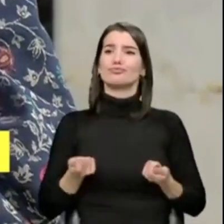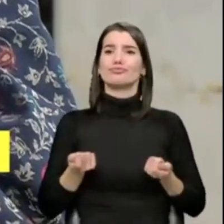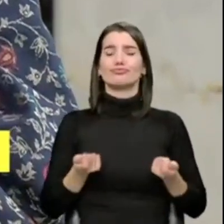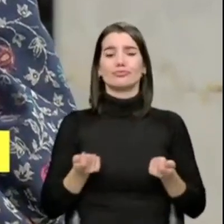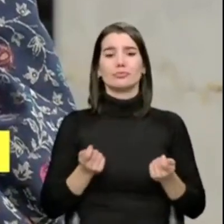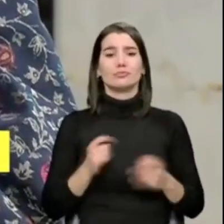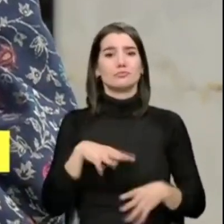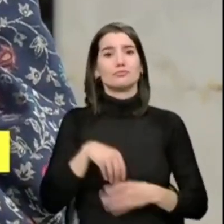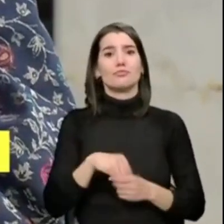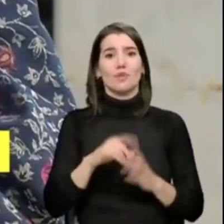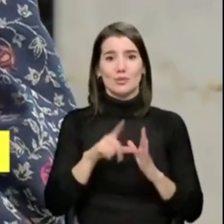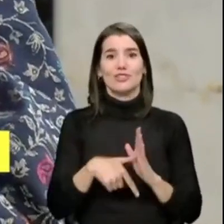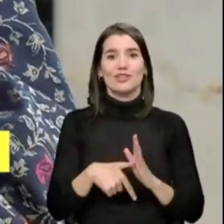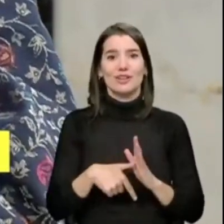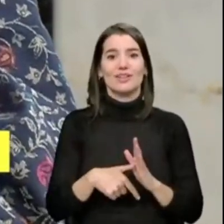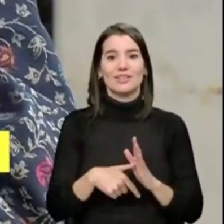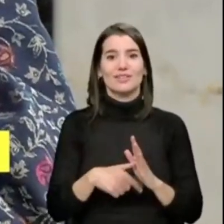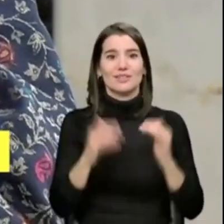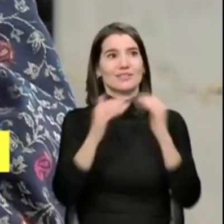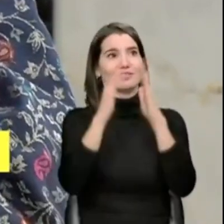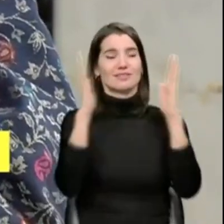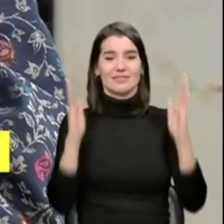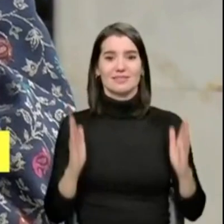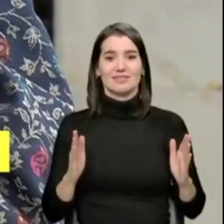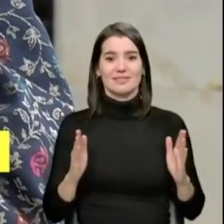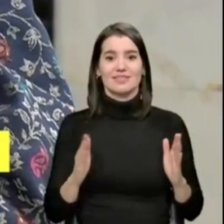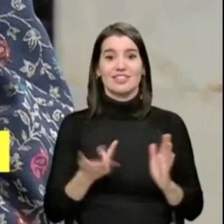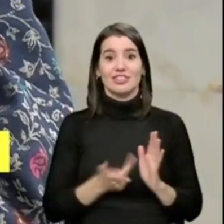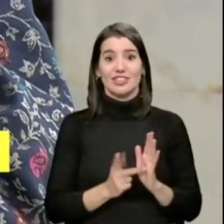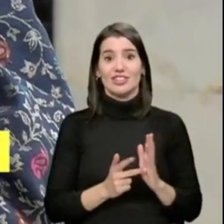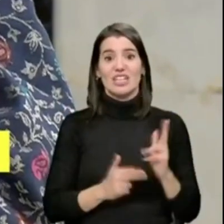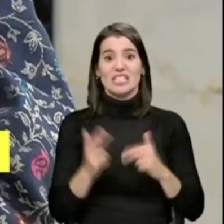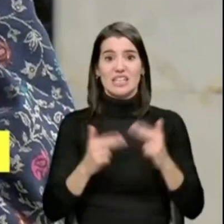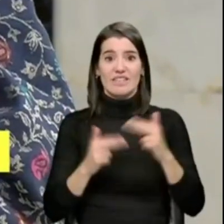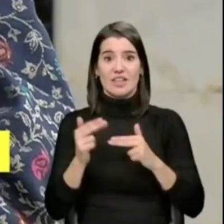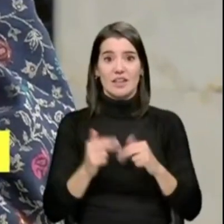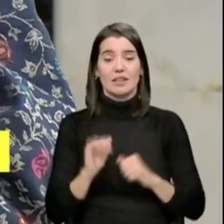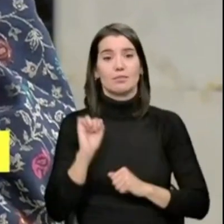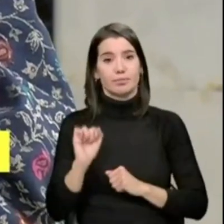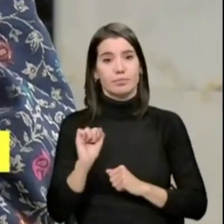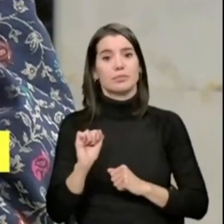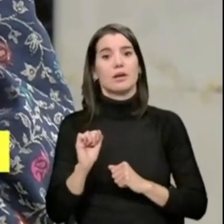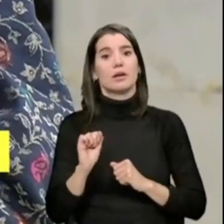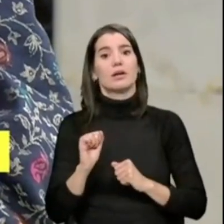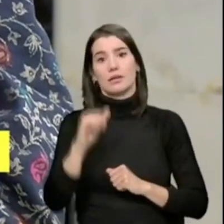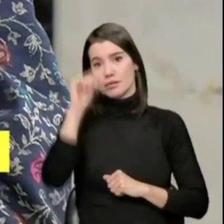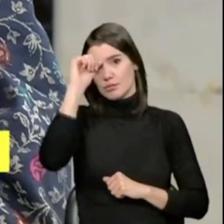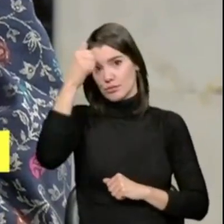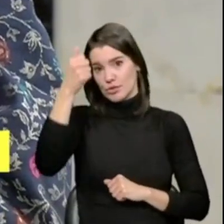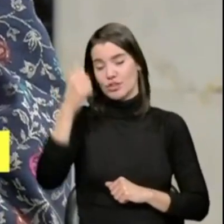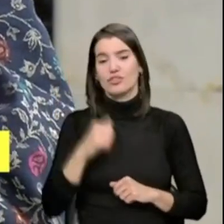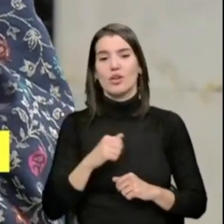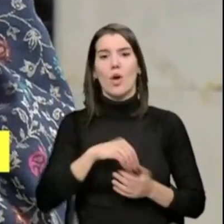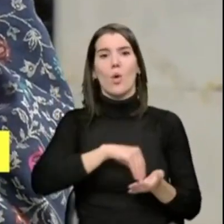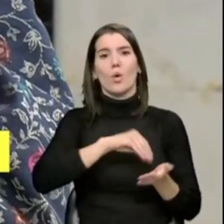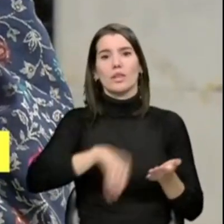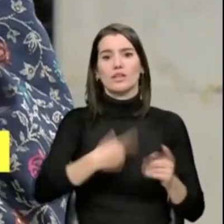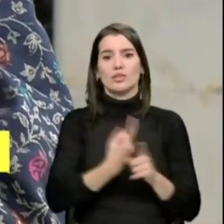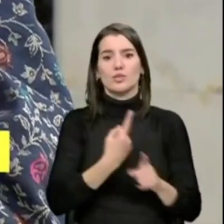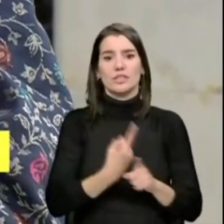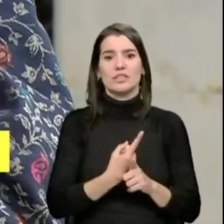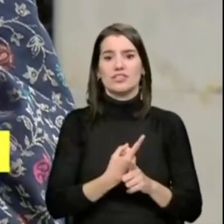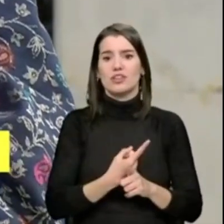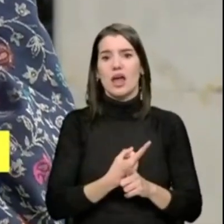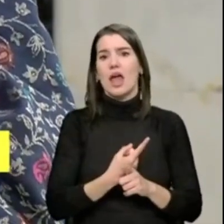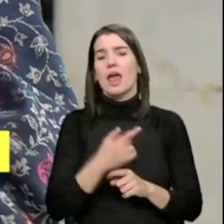projeto daquele templo. O engenheiro civil era um budista, os contratores das coisas eram